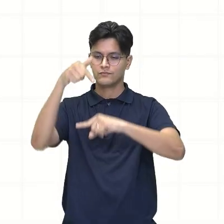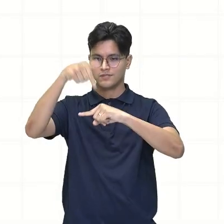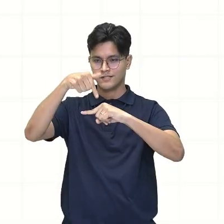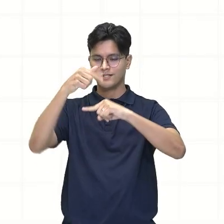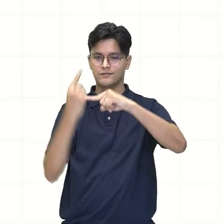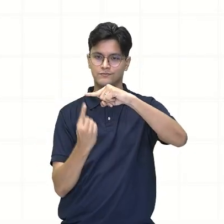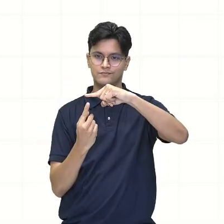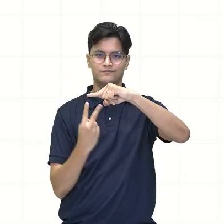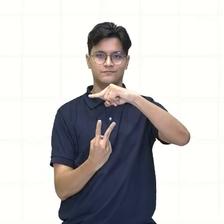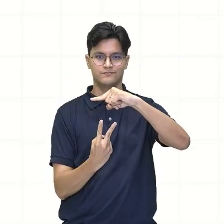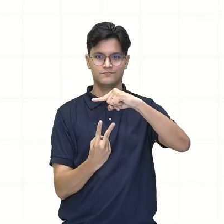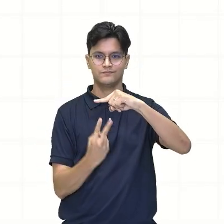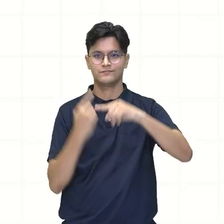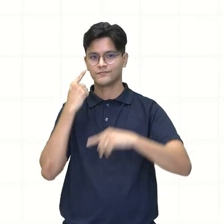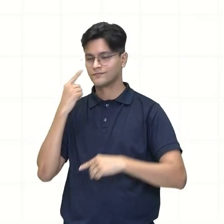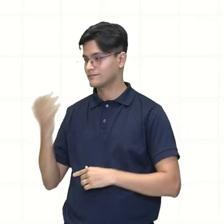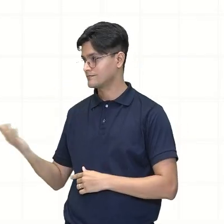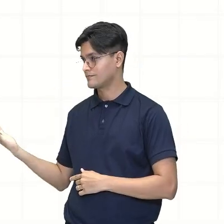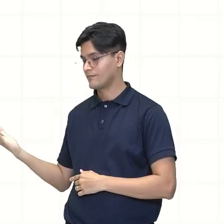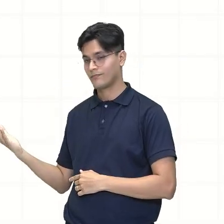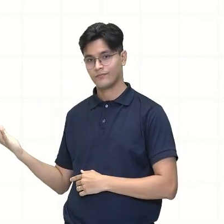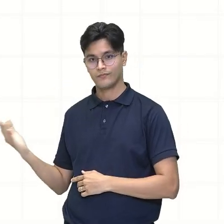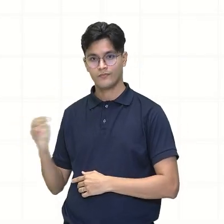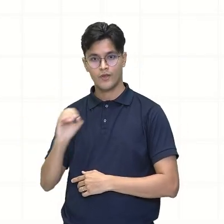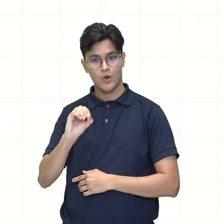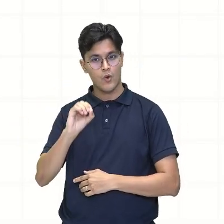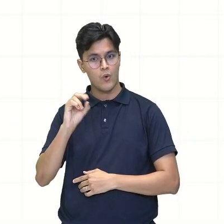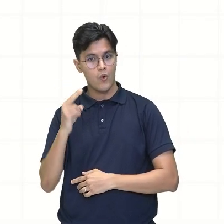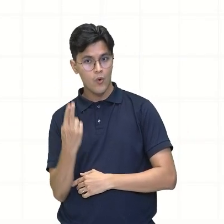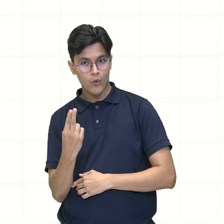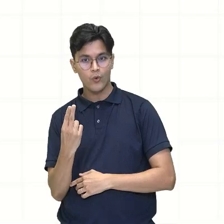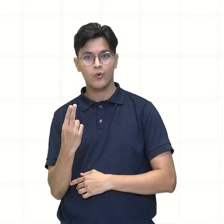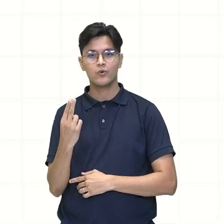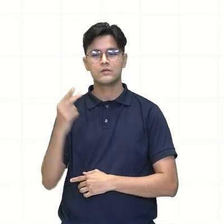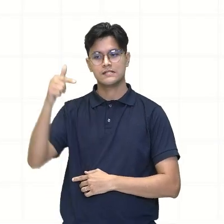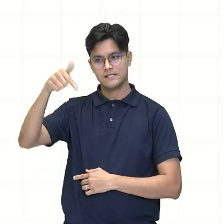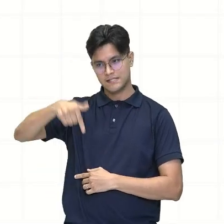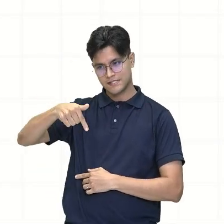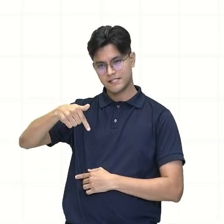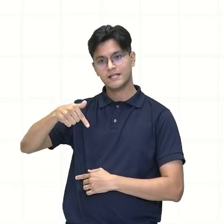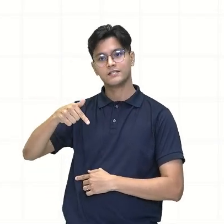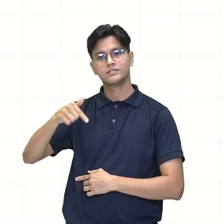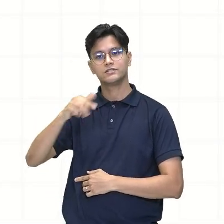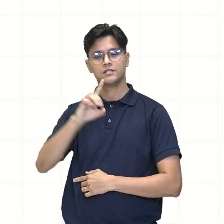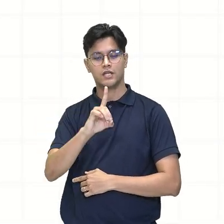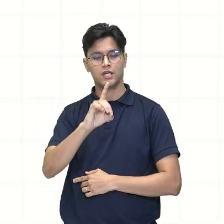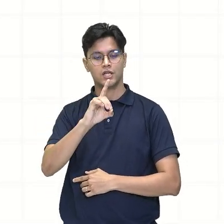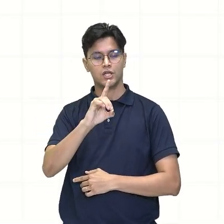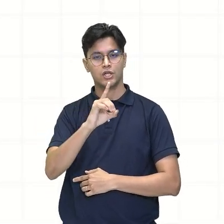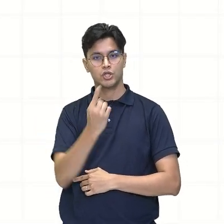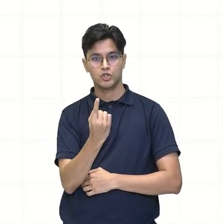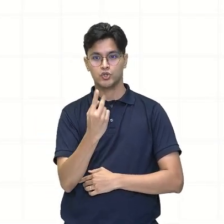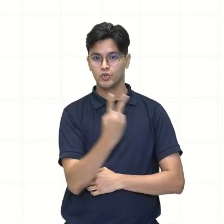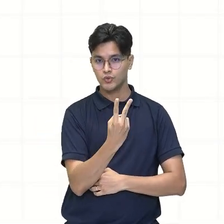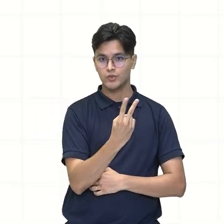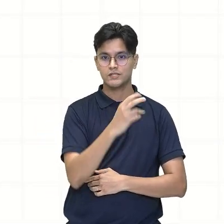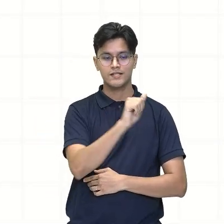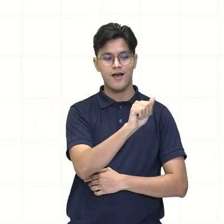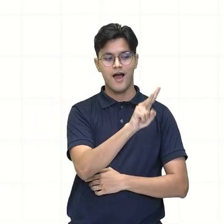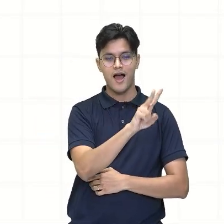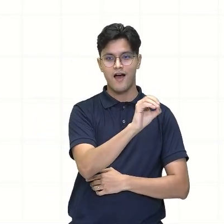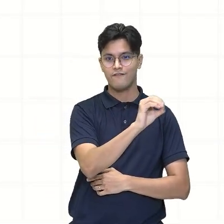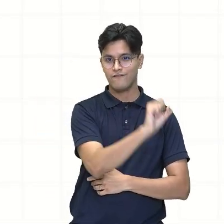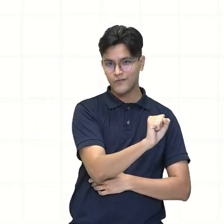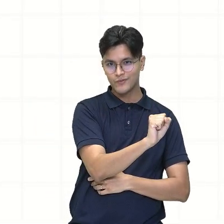sobre 12, ou 7 dozeavos, né? Então, as duas formas de fazer a leitura dessa